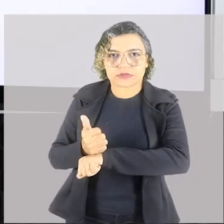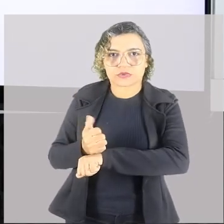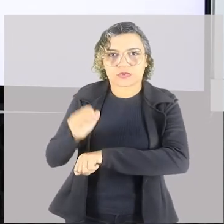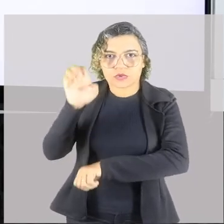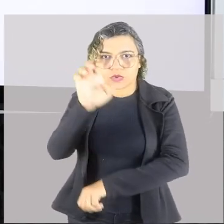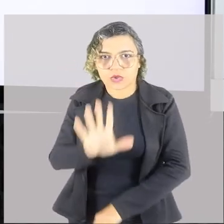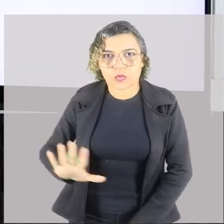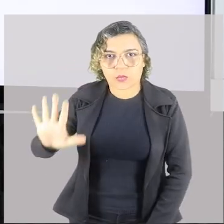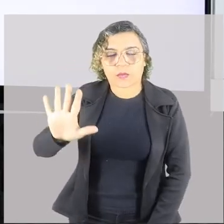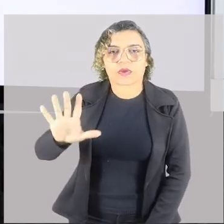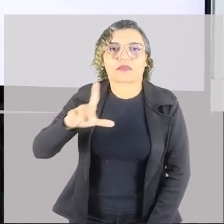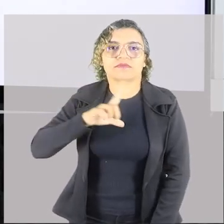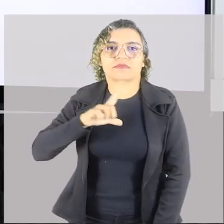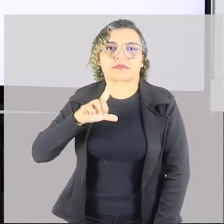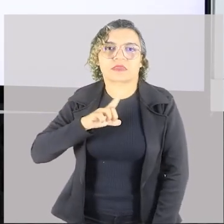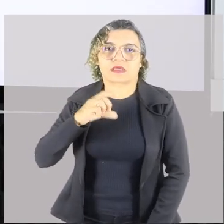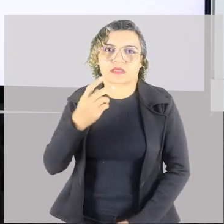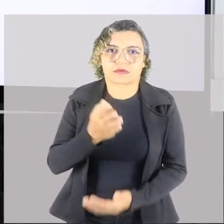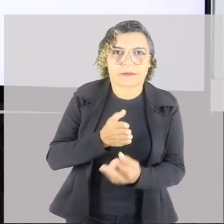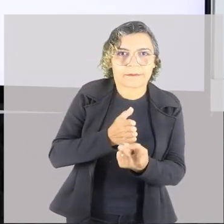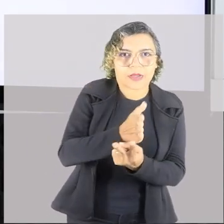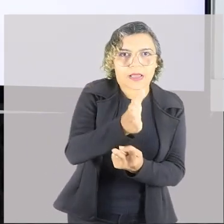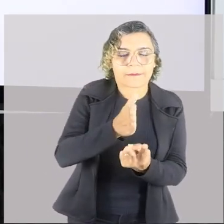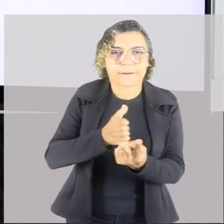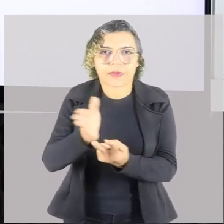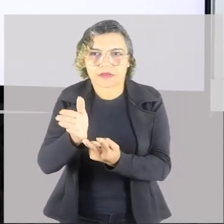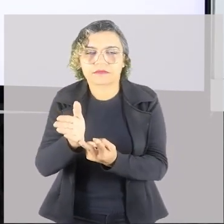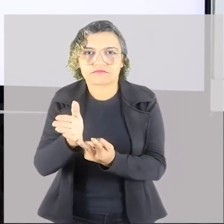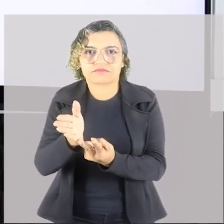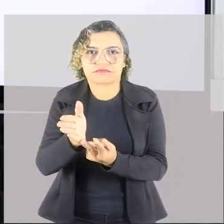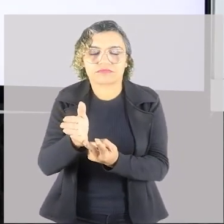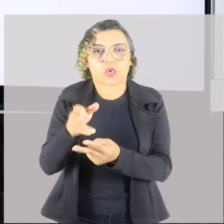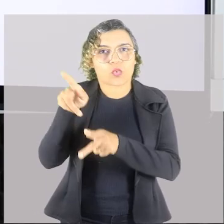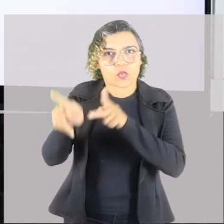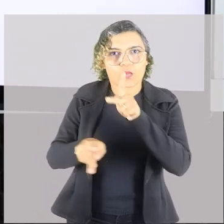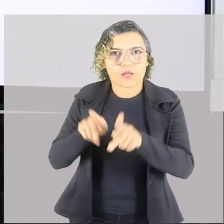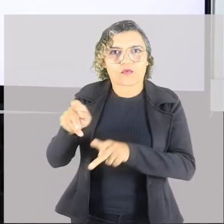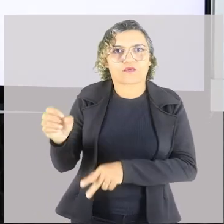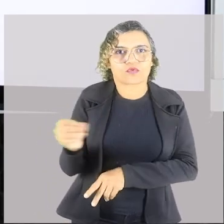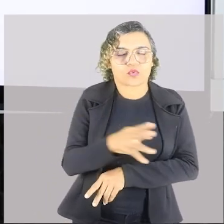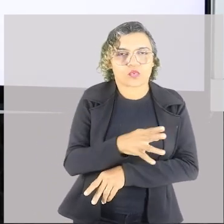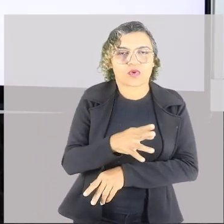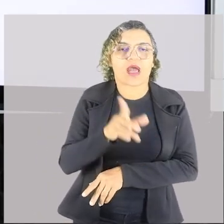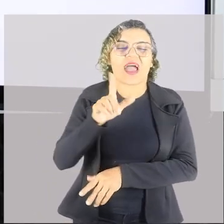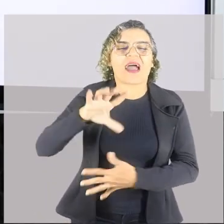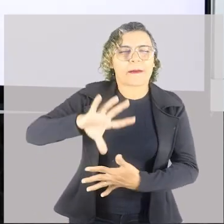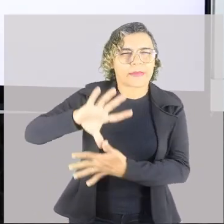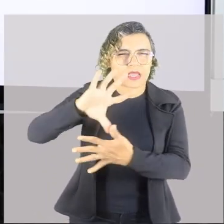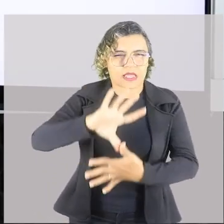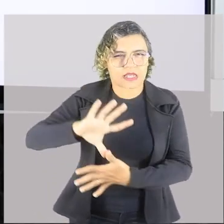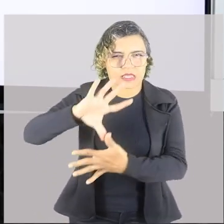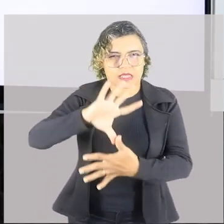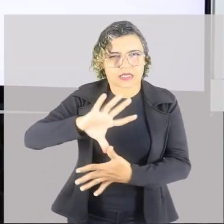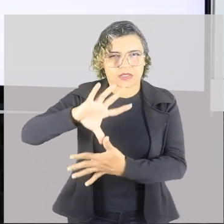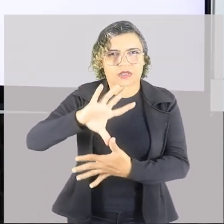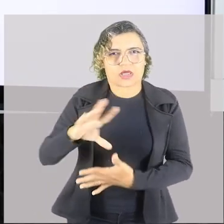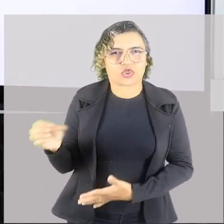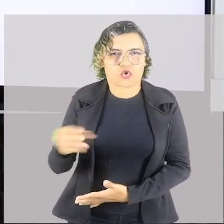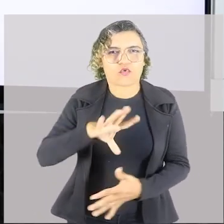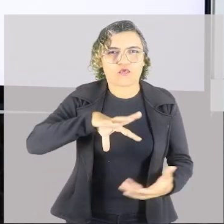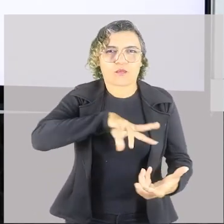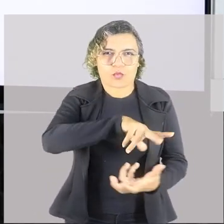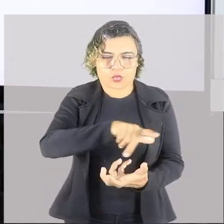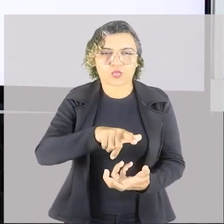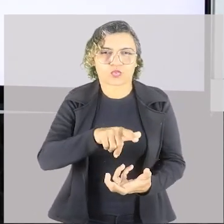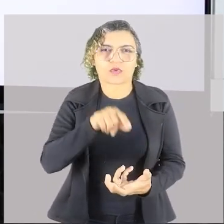ter duas visões distintas sobre os povos do Novo Mundo. O Novo Mundo seria a América. Naquele momento ali se chamava